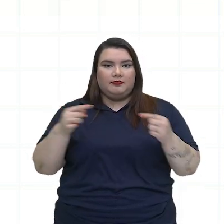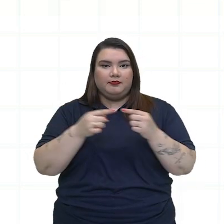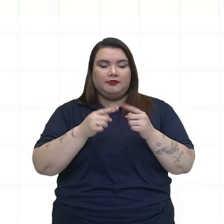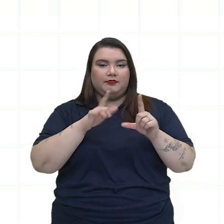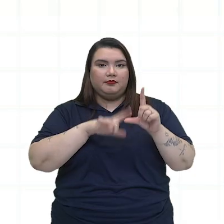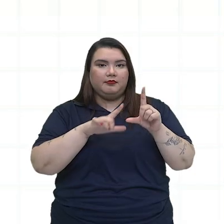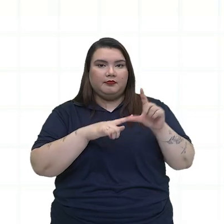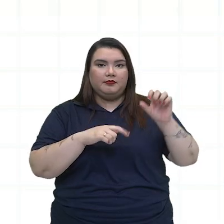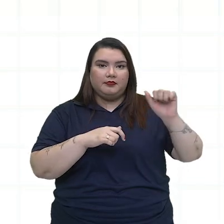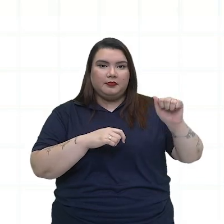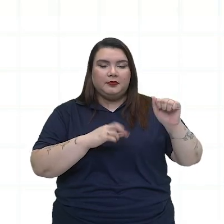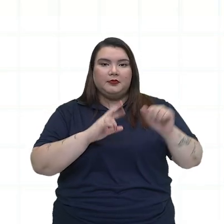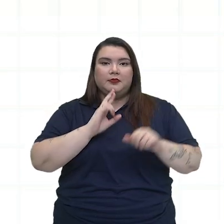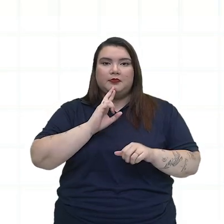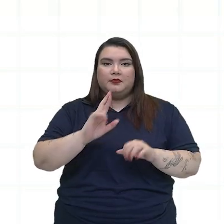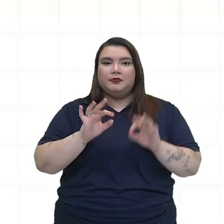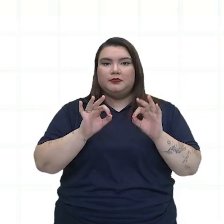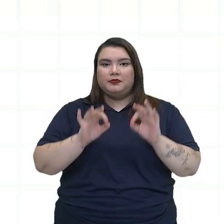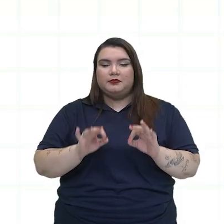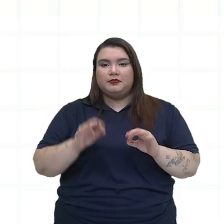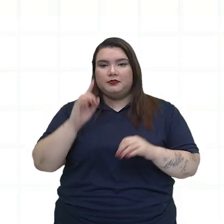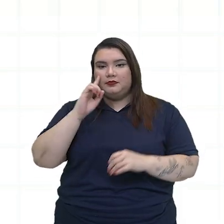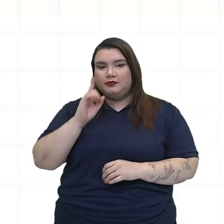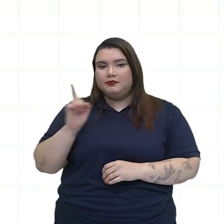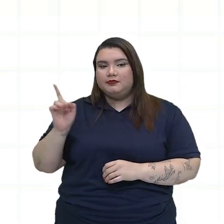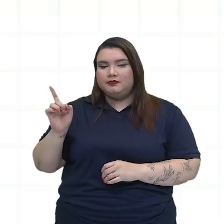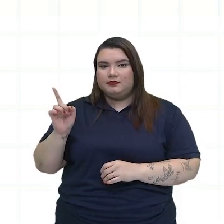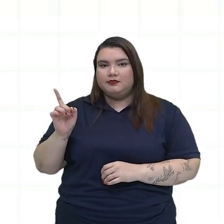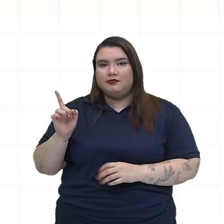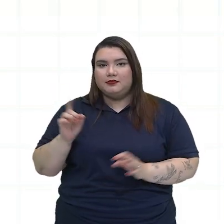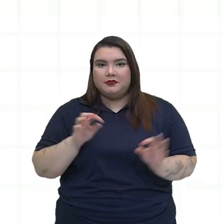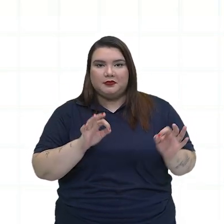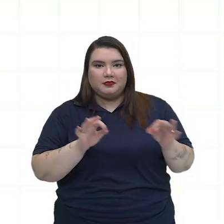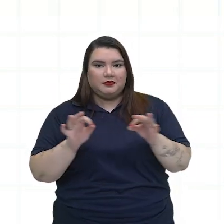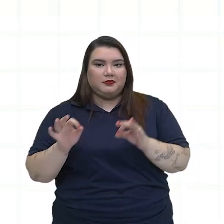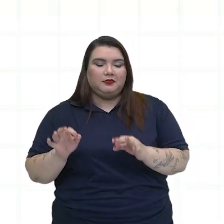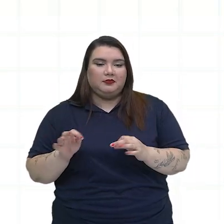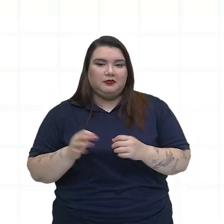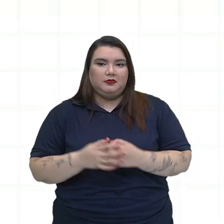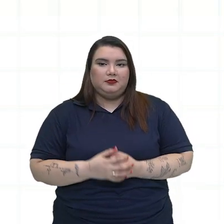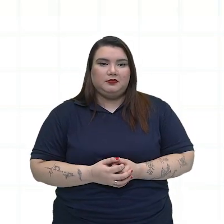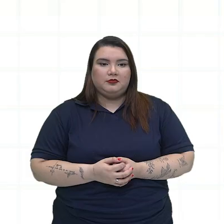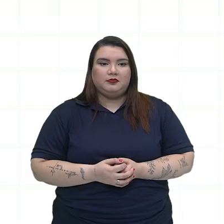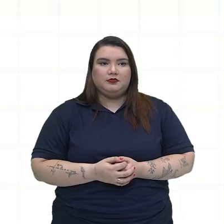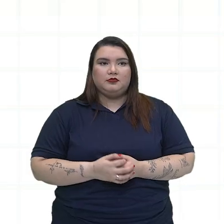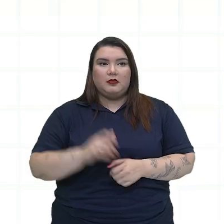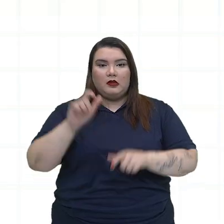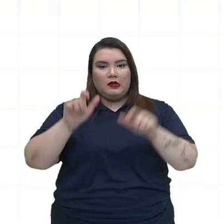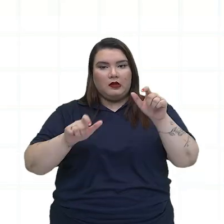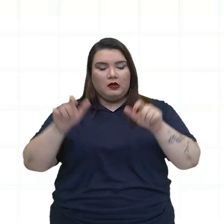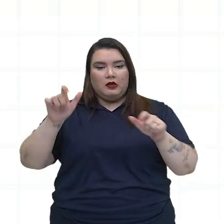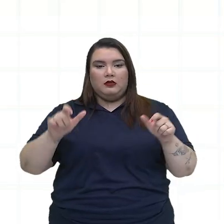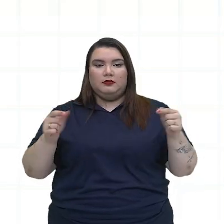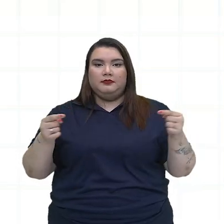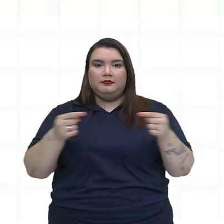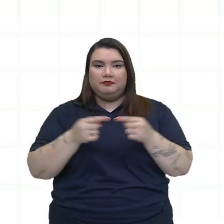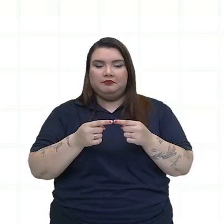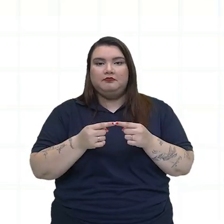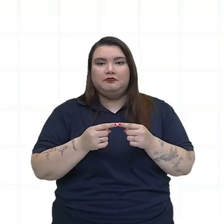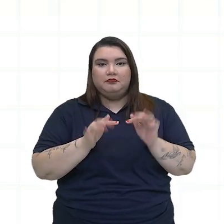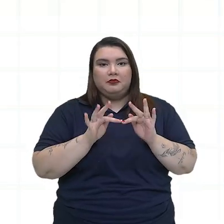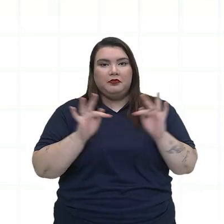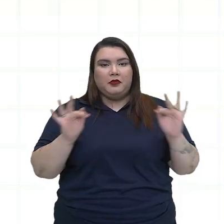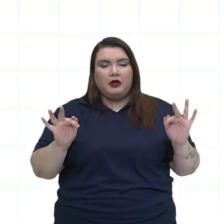Então, a resposta é they are confident. Eles estão ou eles são